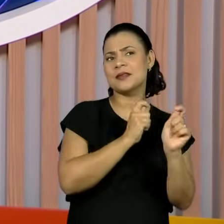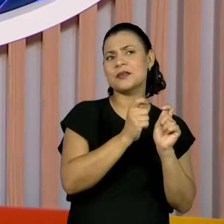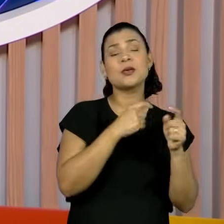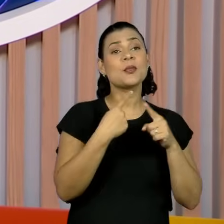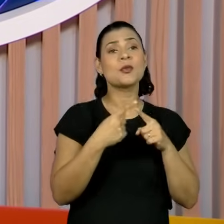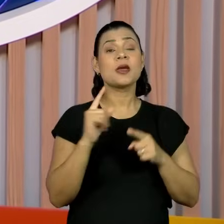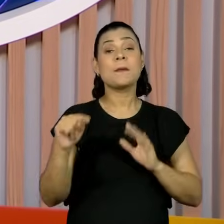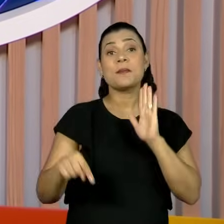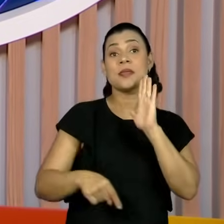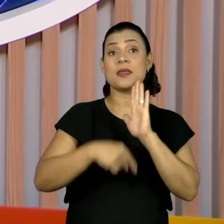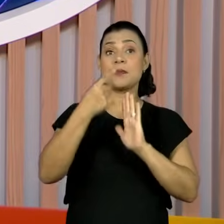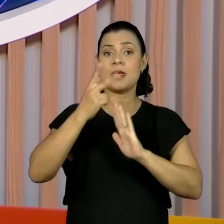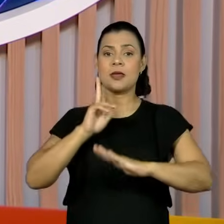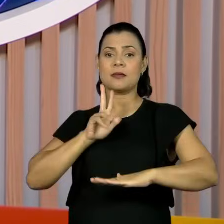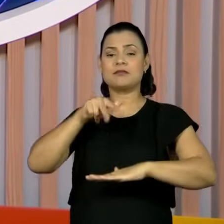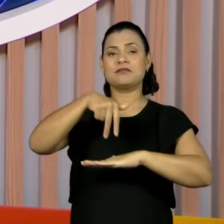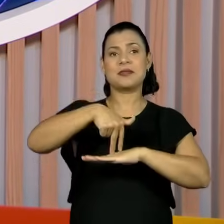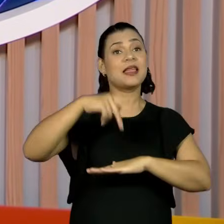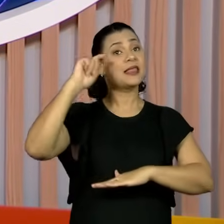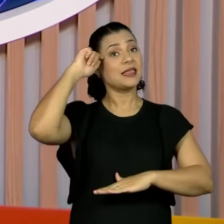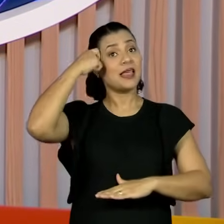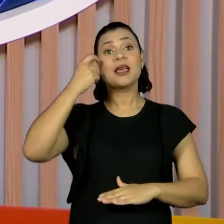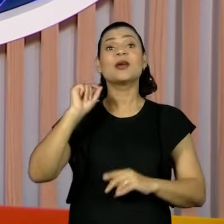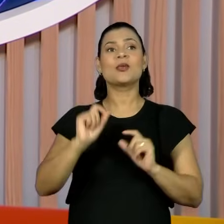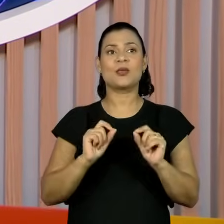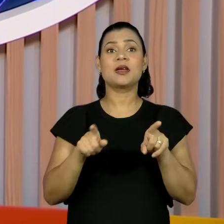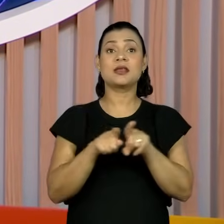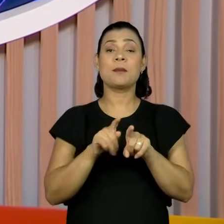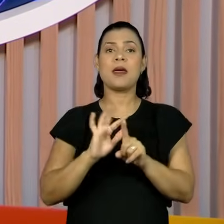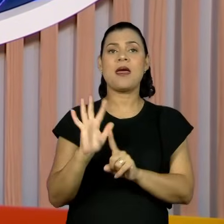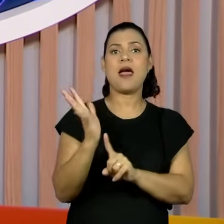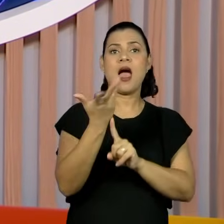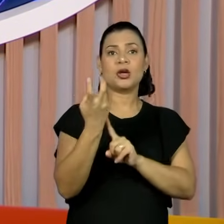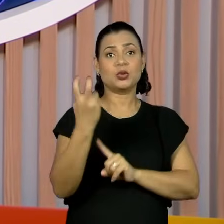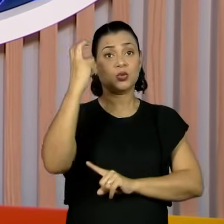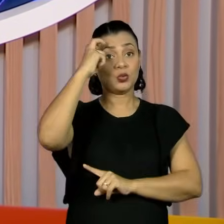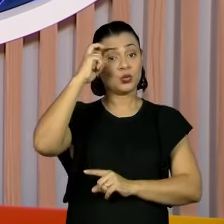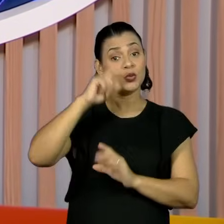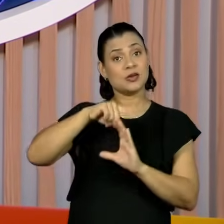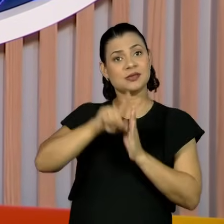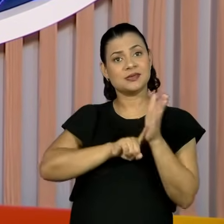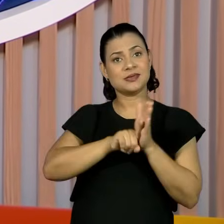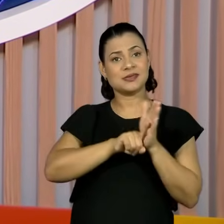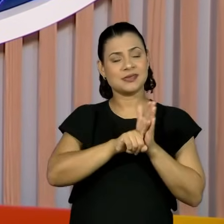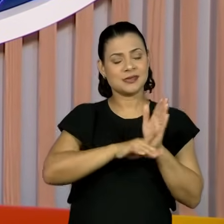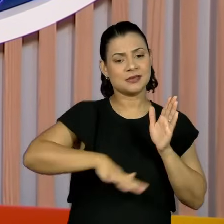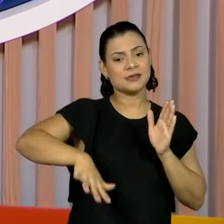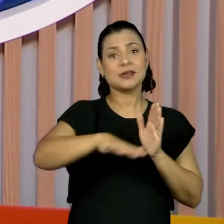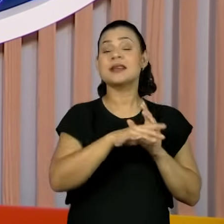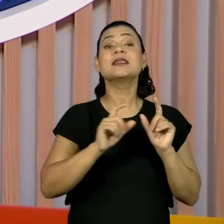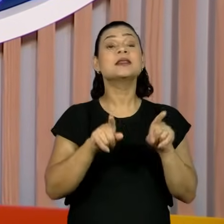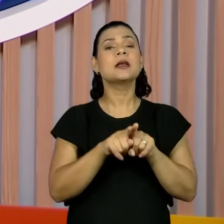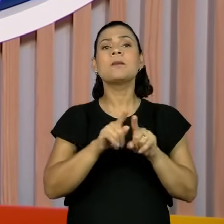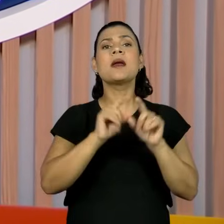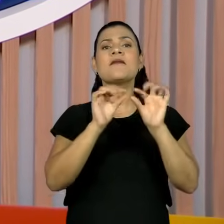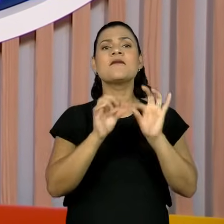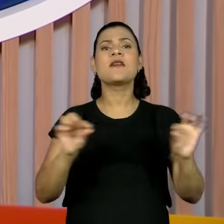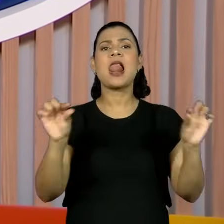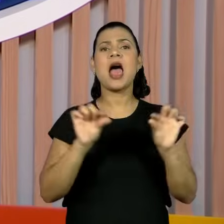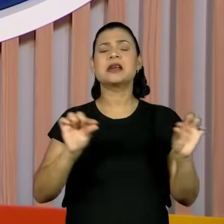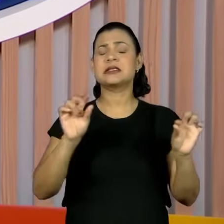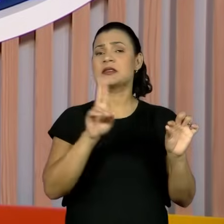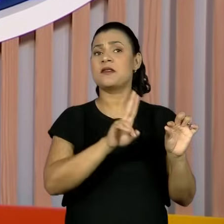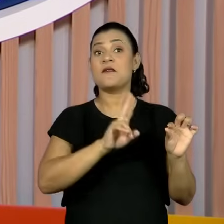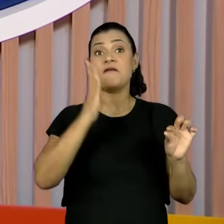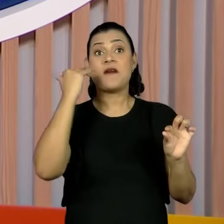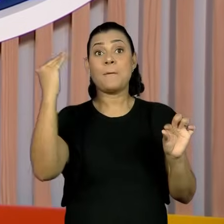primeira catedrática negra da Cátedra Olavo Setúbal de Arte, Cultura e Ciência, e também vai falar sobre a sua frase, que virou um grito